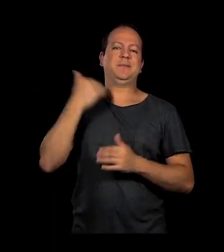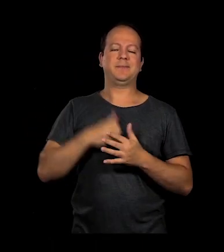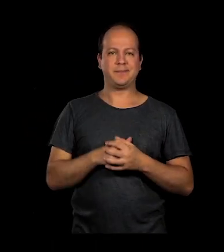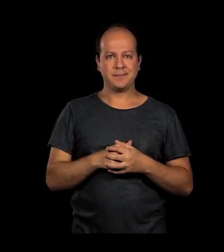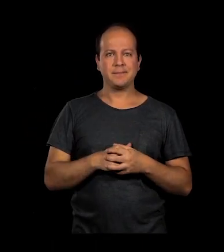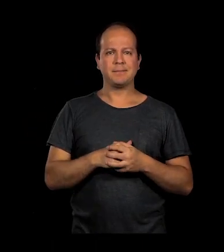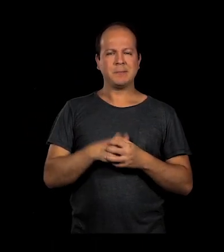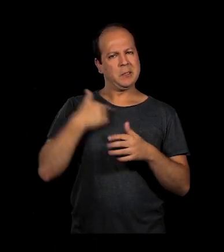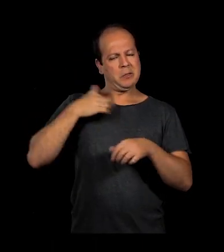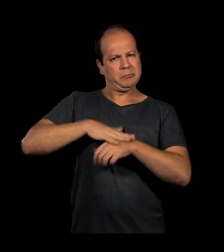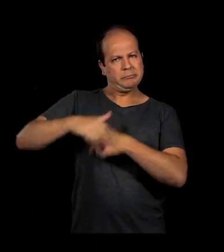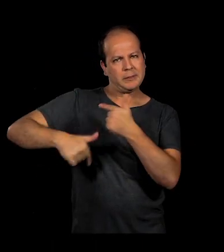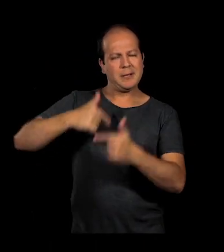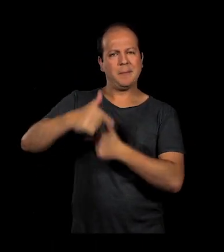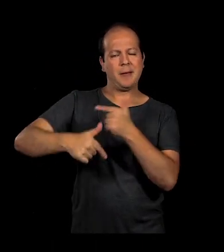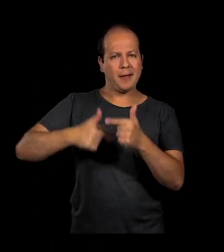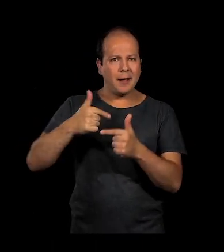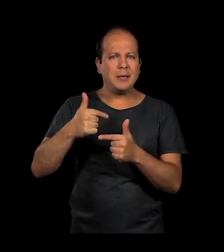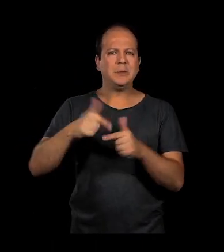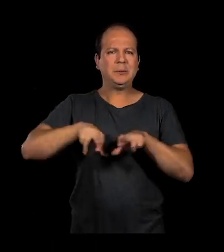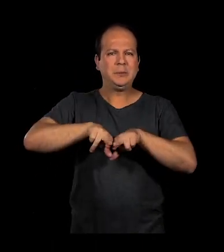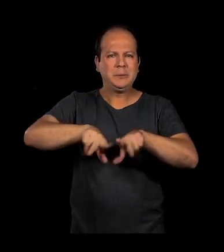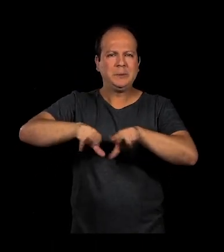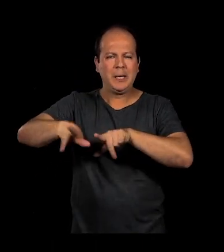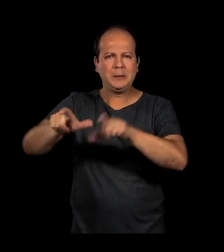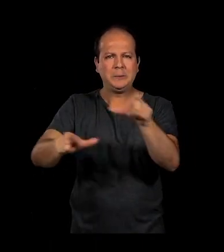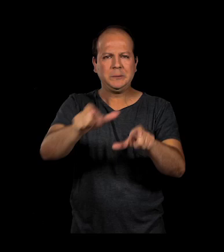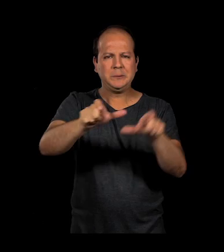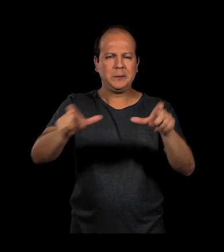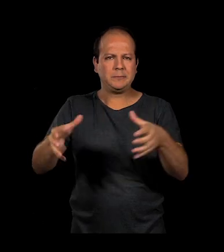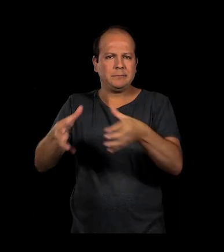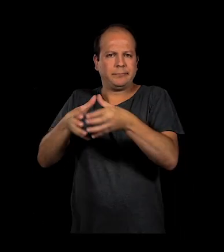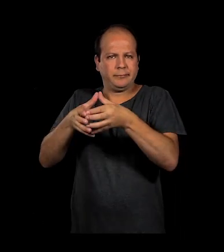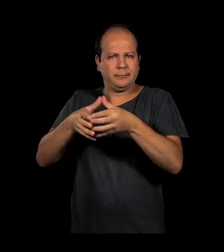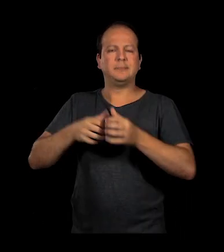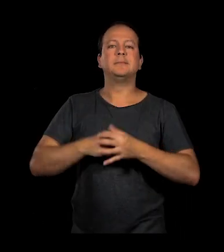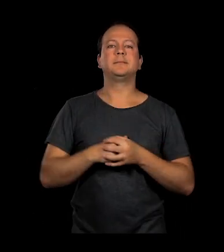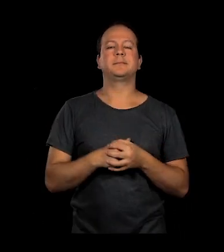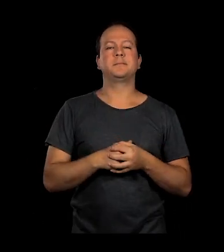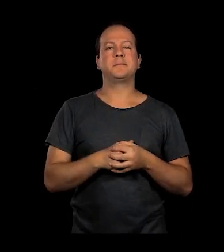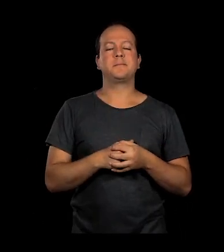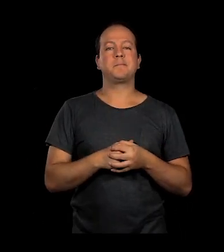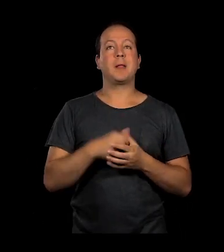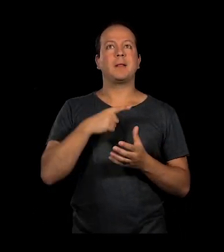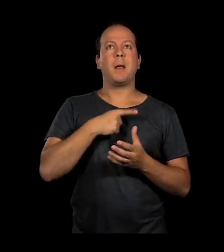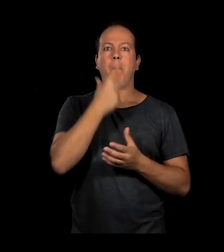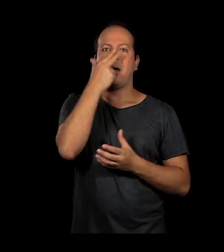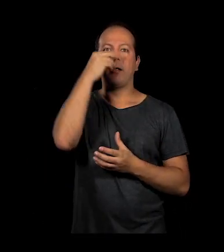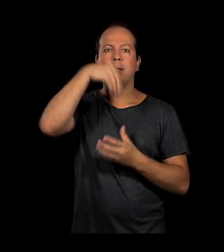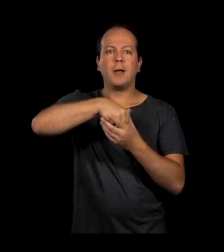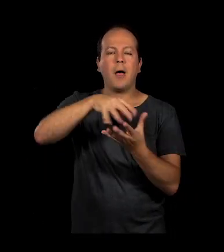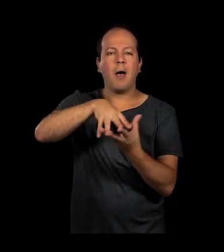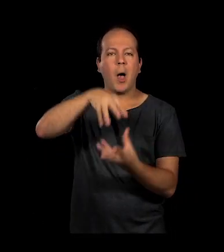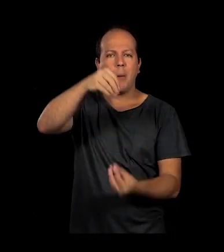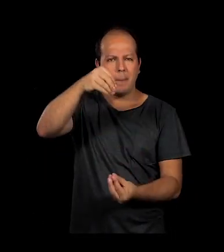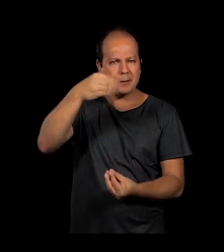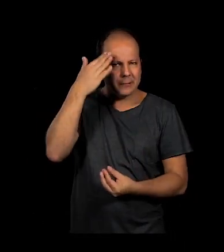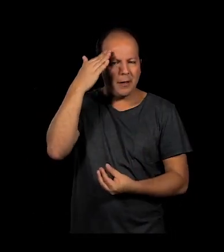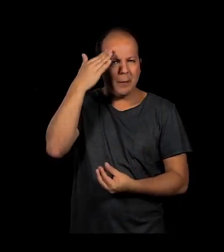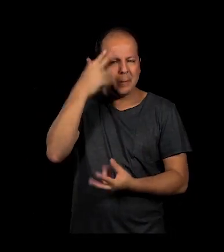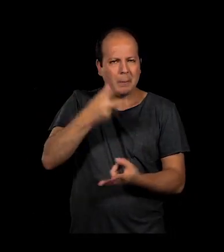não é um trabalho de de várias pessoas digamos tem uma alma livre pra ver que que